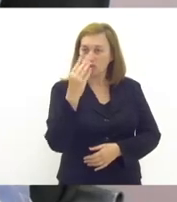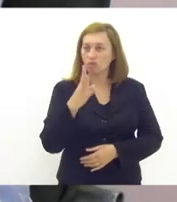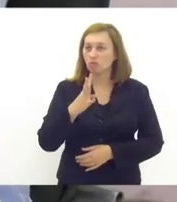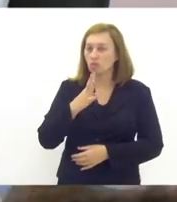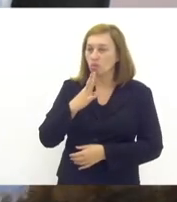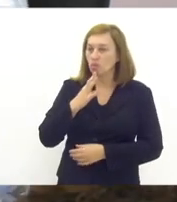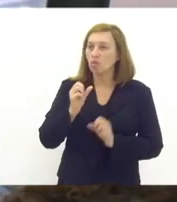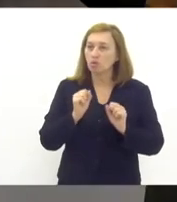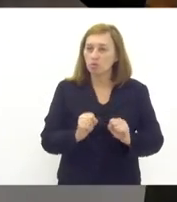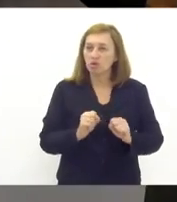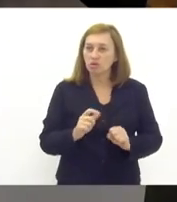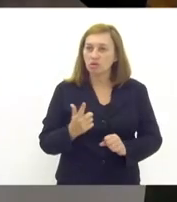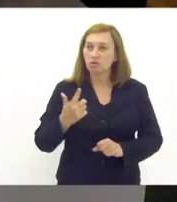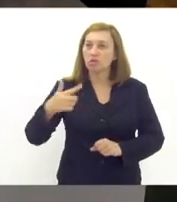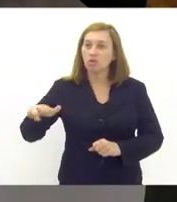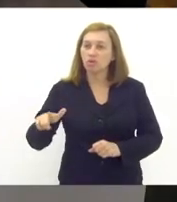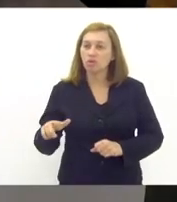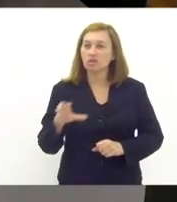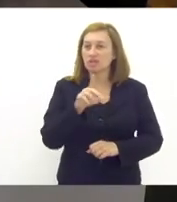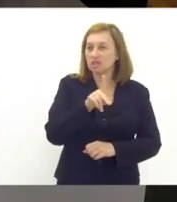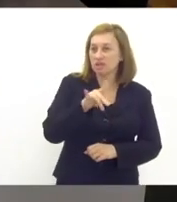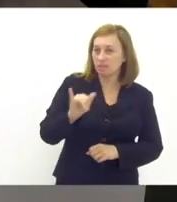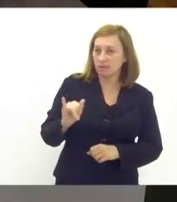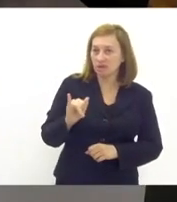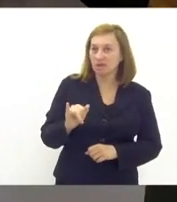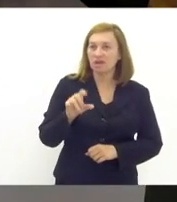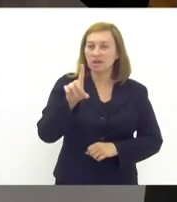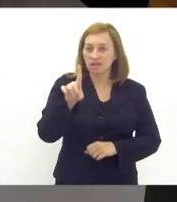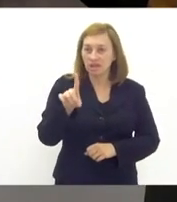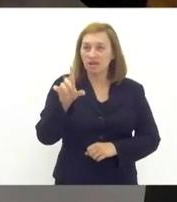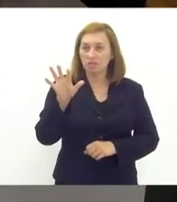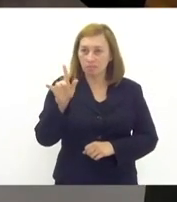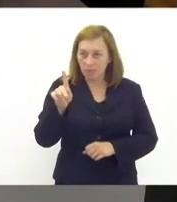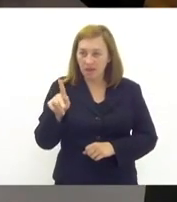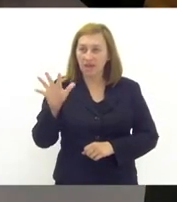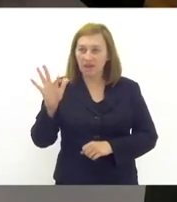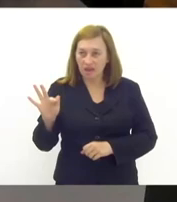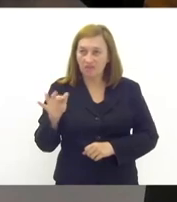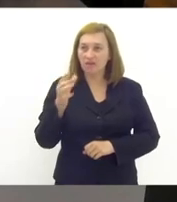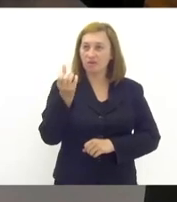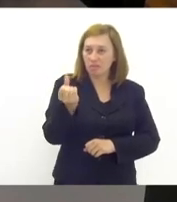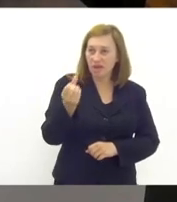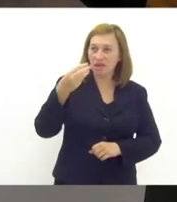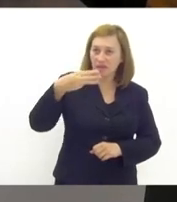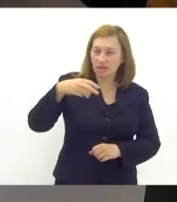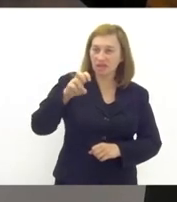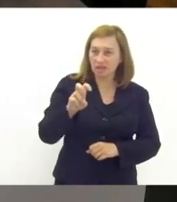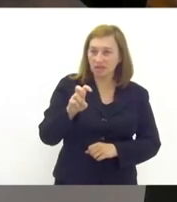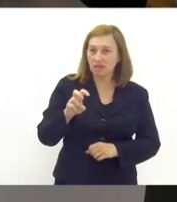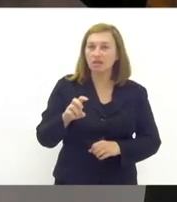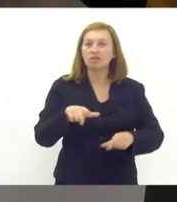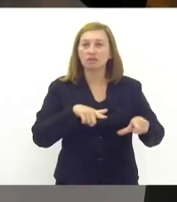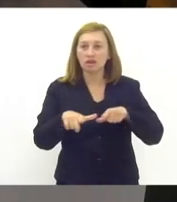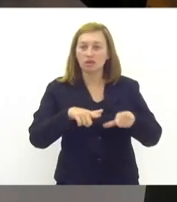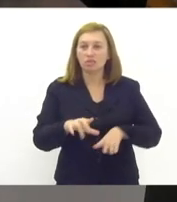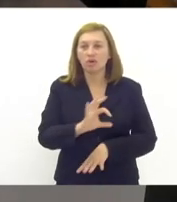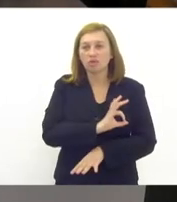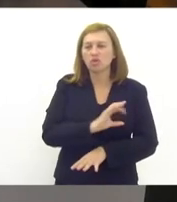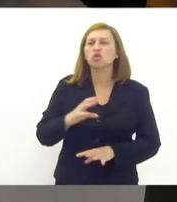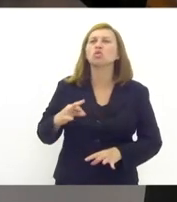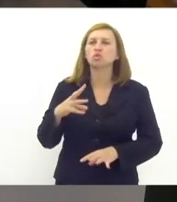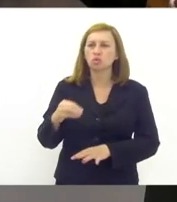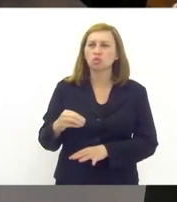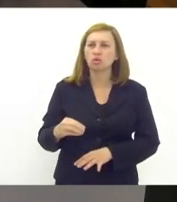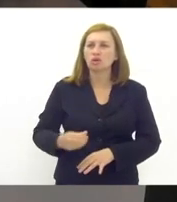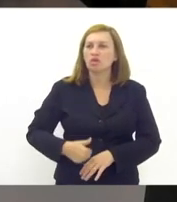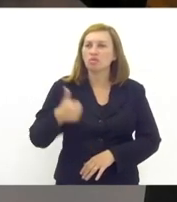que possamos fazer outras CPIs sobre a DPF 635, sobre as operações policiais, isso tudo, eu